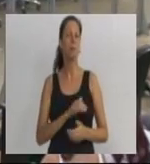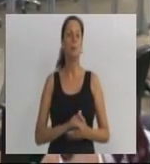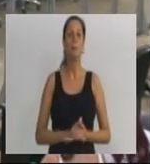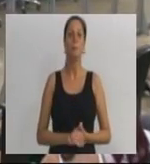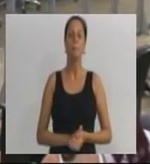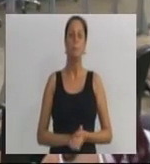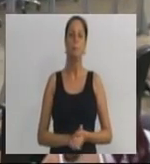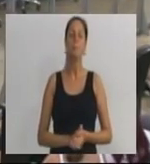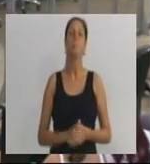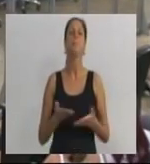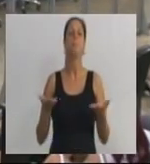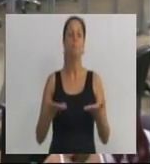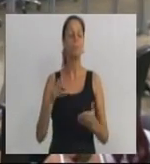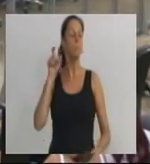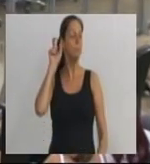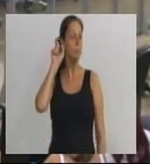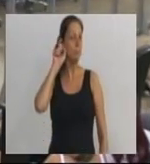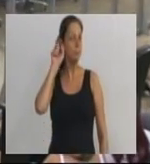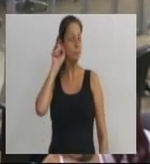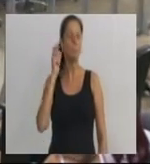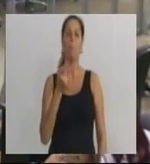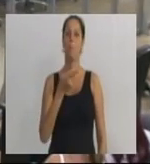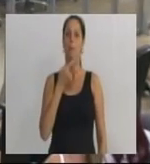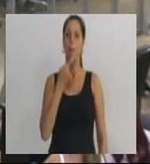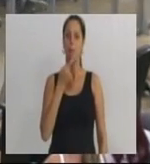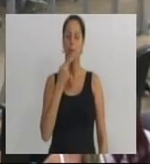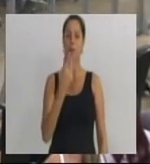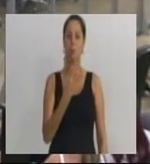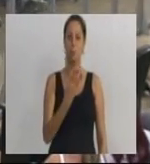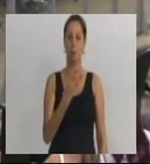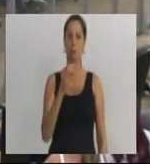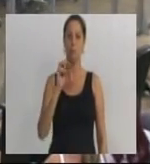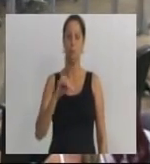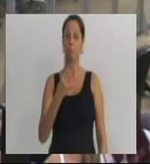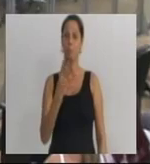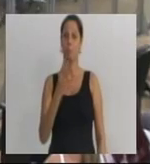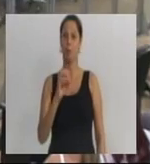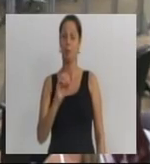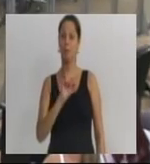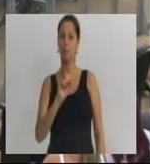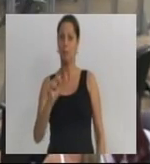minutos e 40 segundos para o seu pronunciamento.